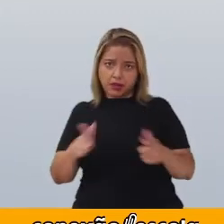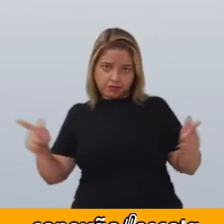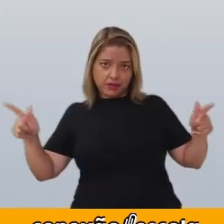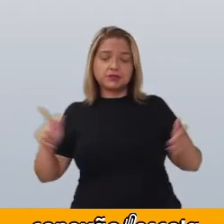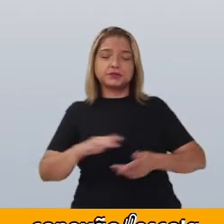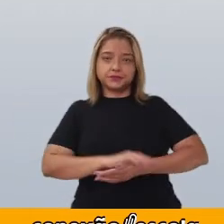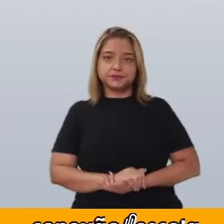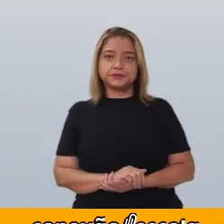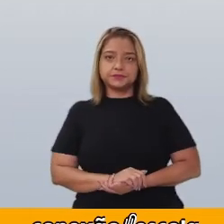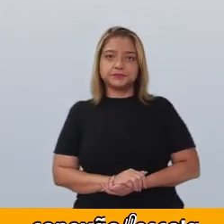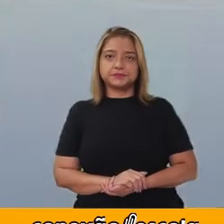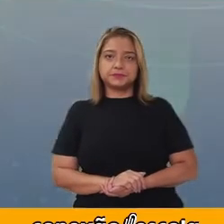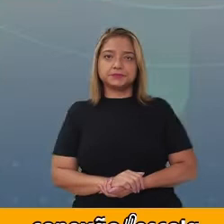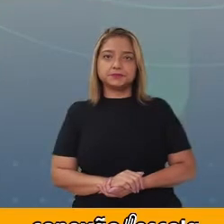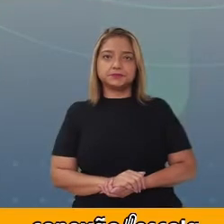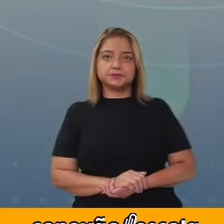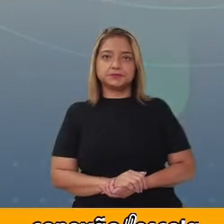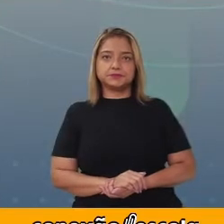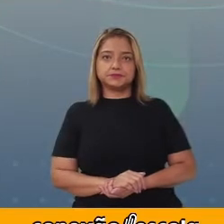língua.